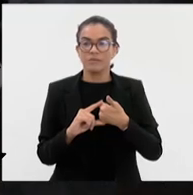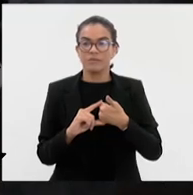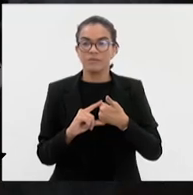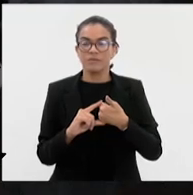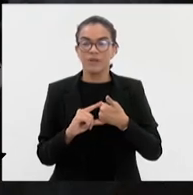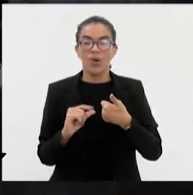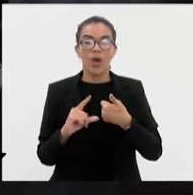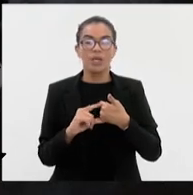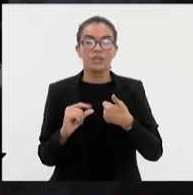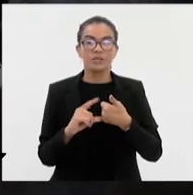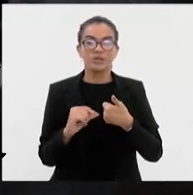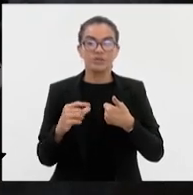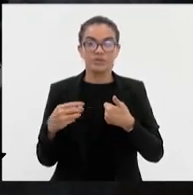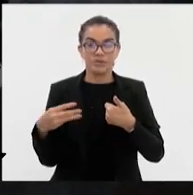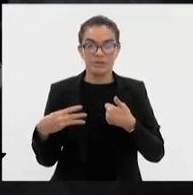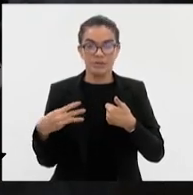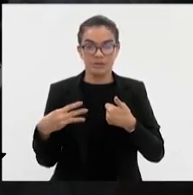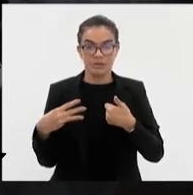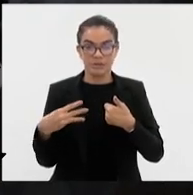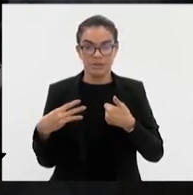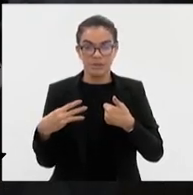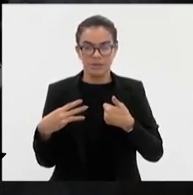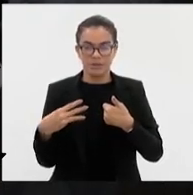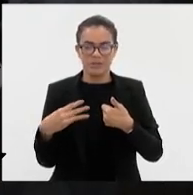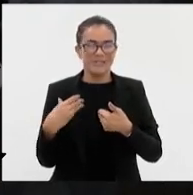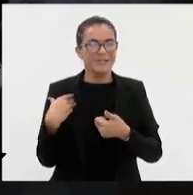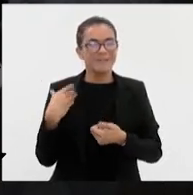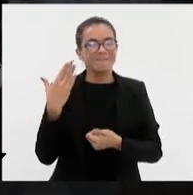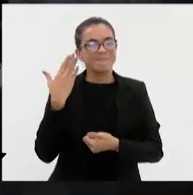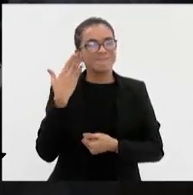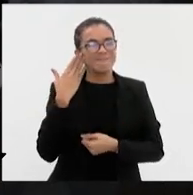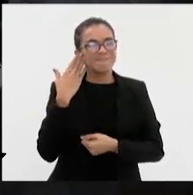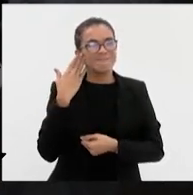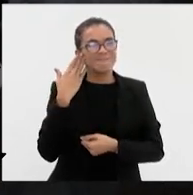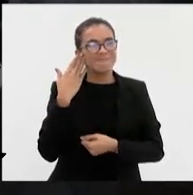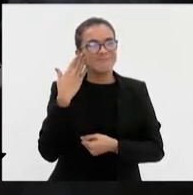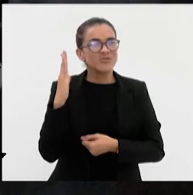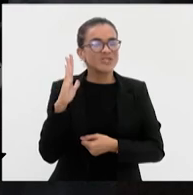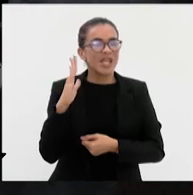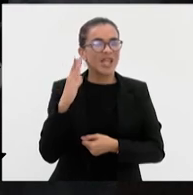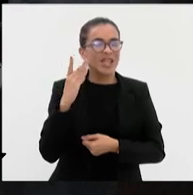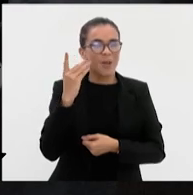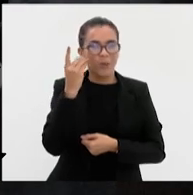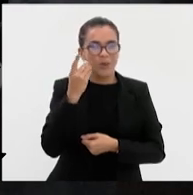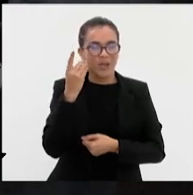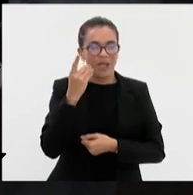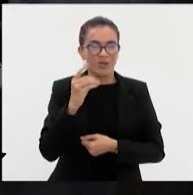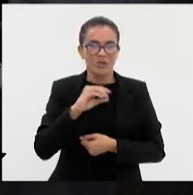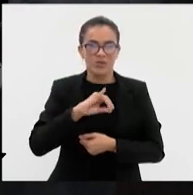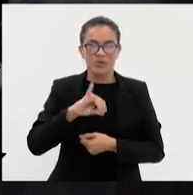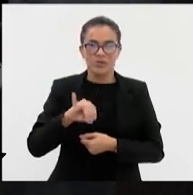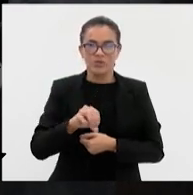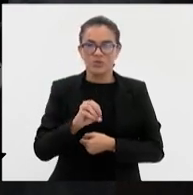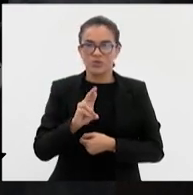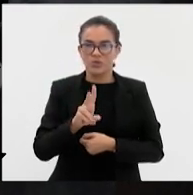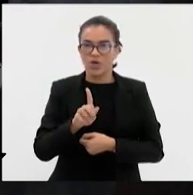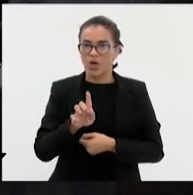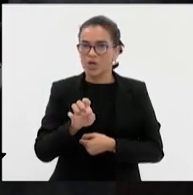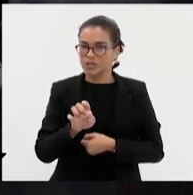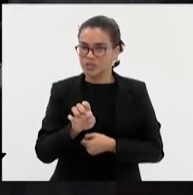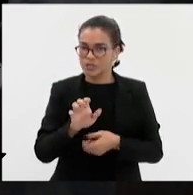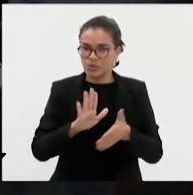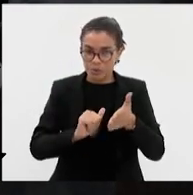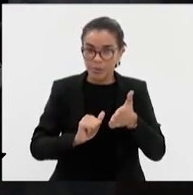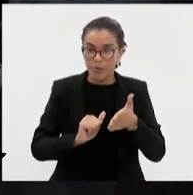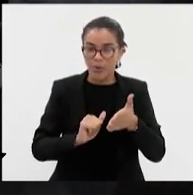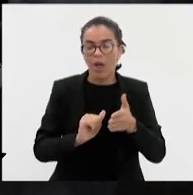O artigo 3º. Não sei onde o nosso deputado Jorge Felipe Neto... Eu suprimi. Você